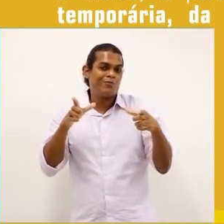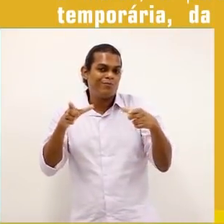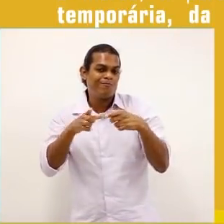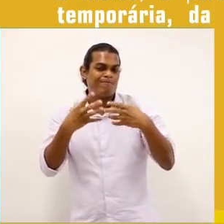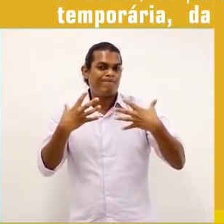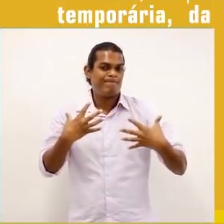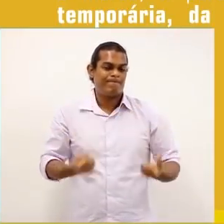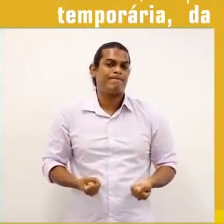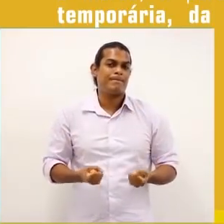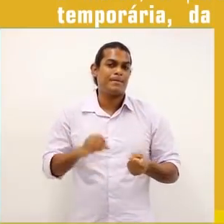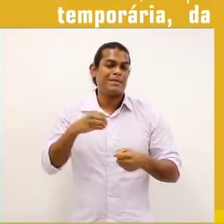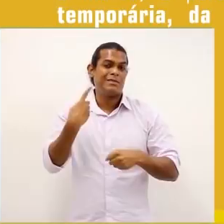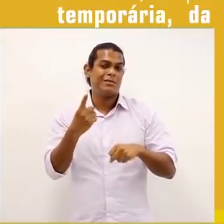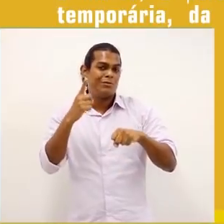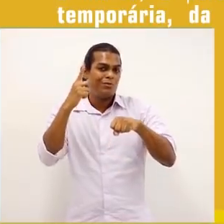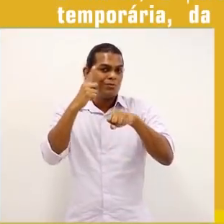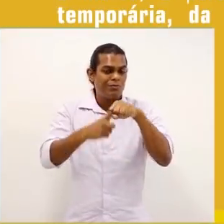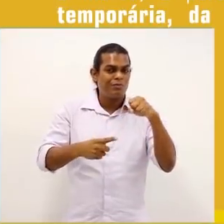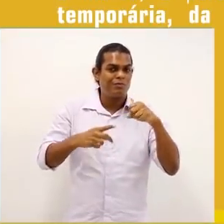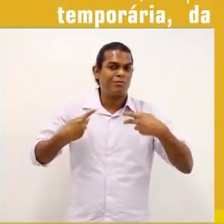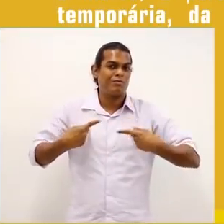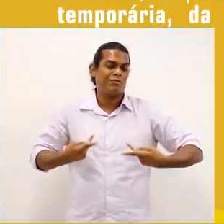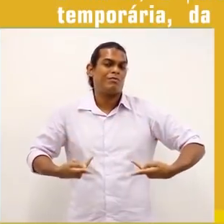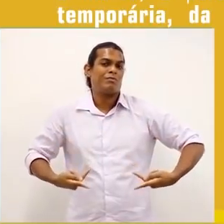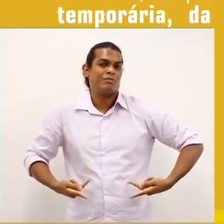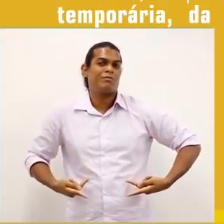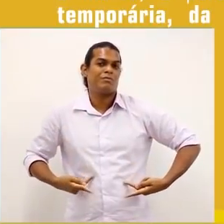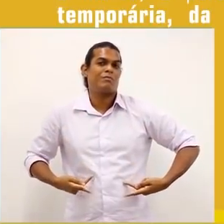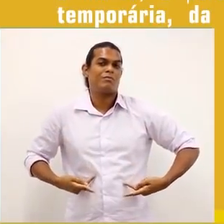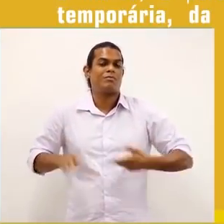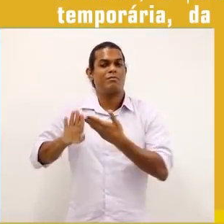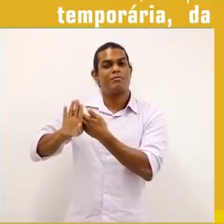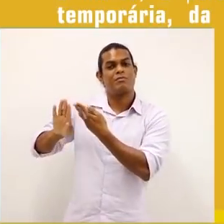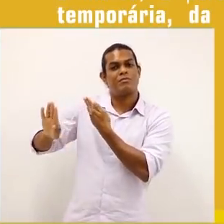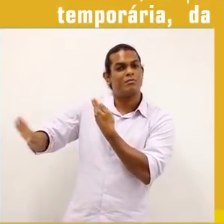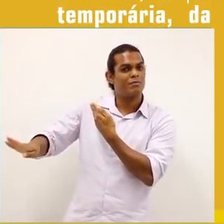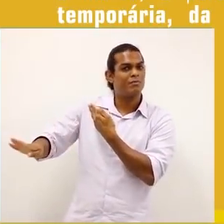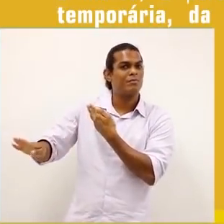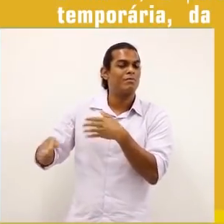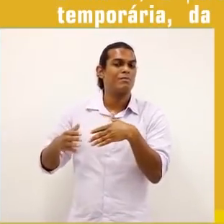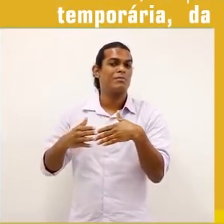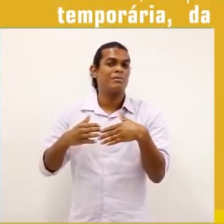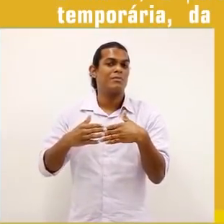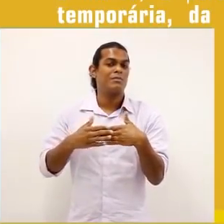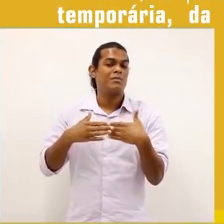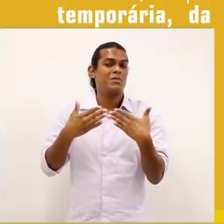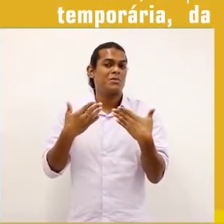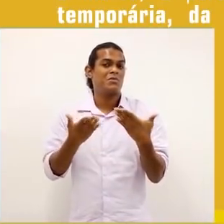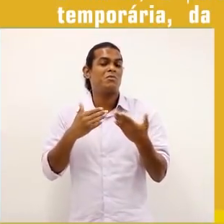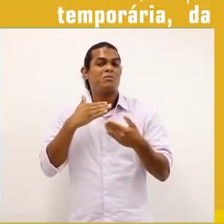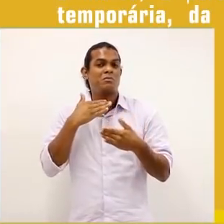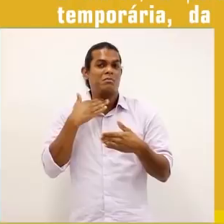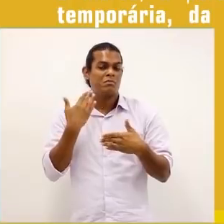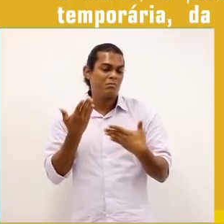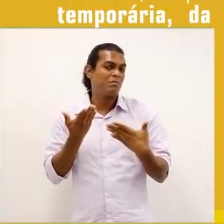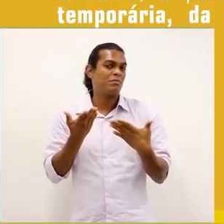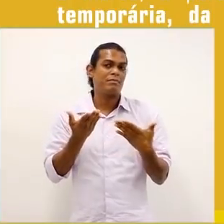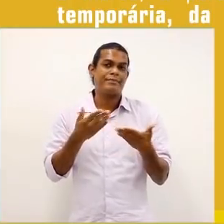a morte, a perda ou a redução da capacidade para o trabalho, seja permanente ou